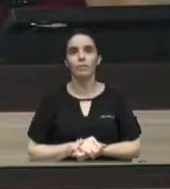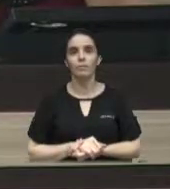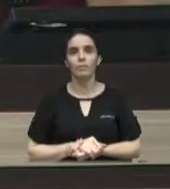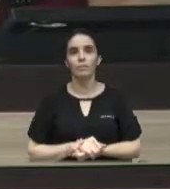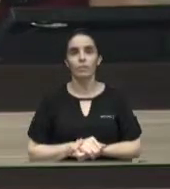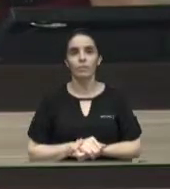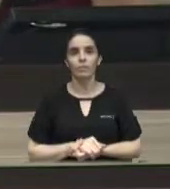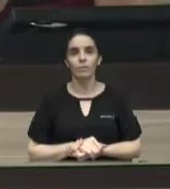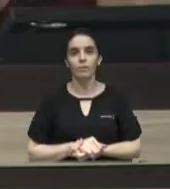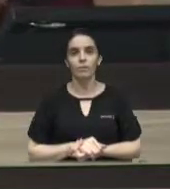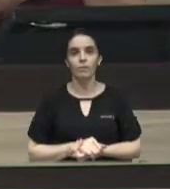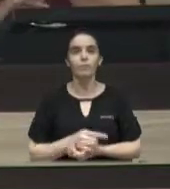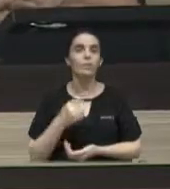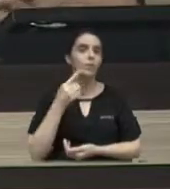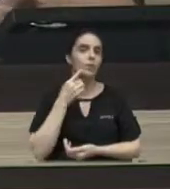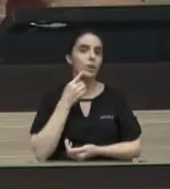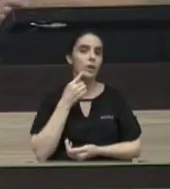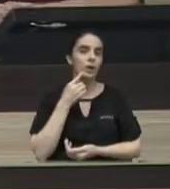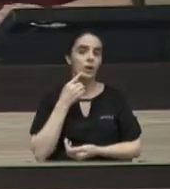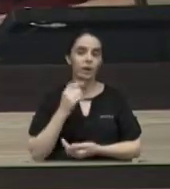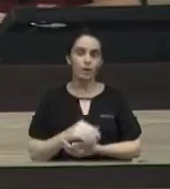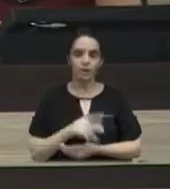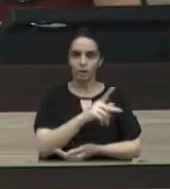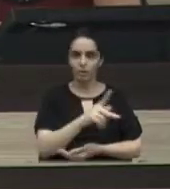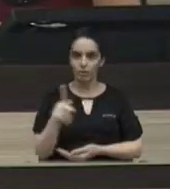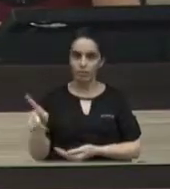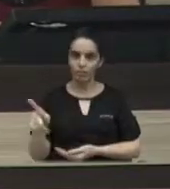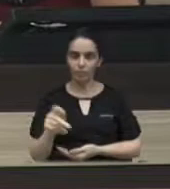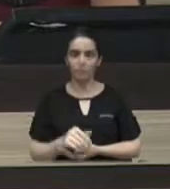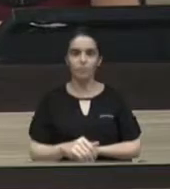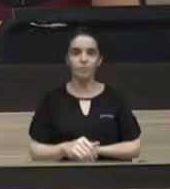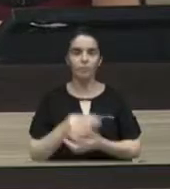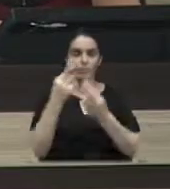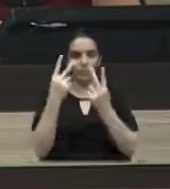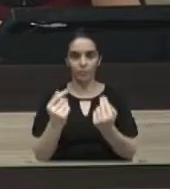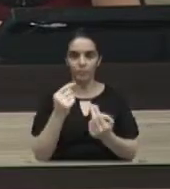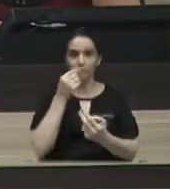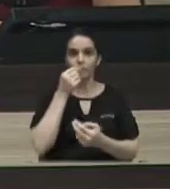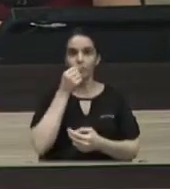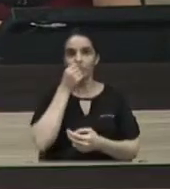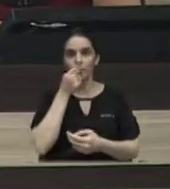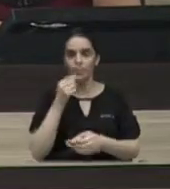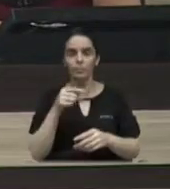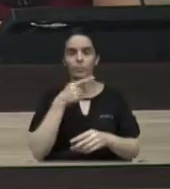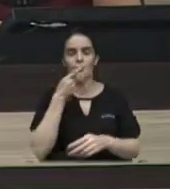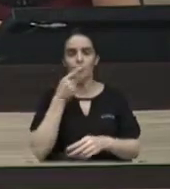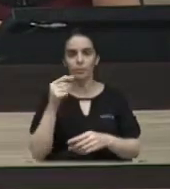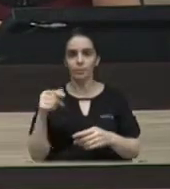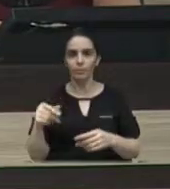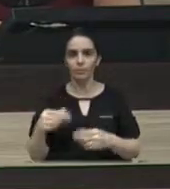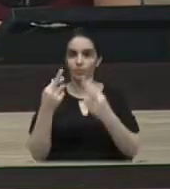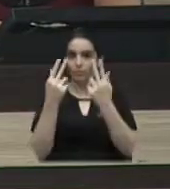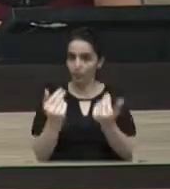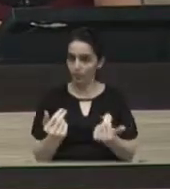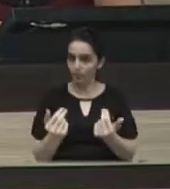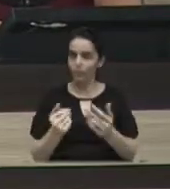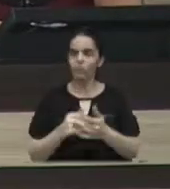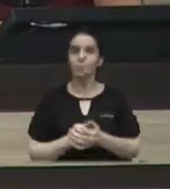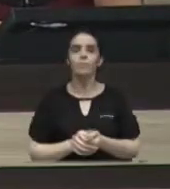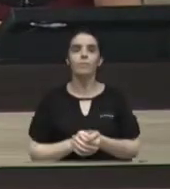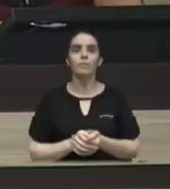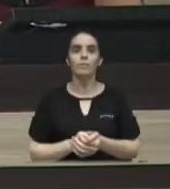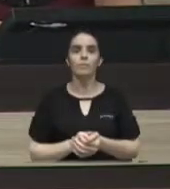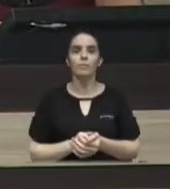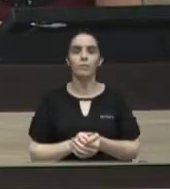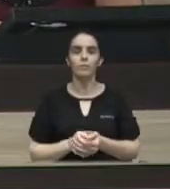Vereador Cleiton Silva. Vou encerrar, presidente. Como disse bem o vereador Estevão, também sou a favor do Estado mínimo. A gente vê os